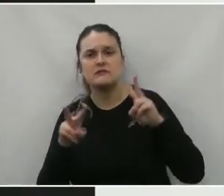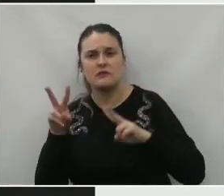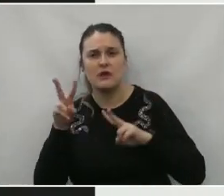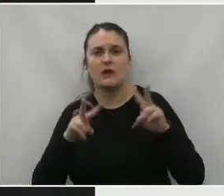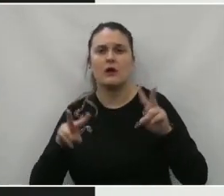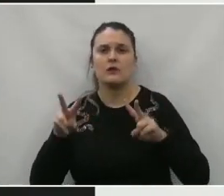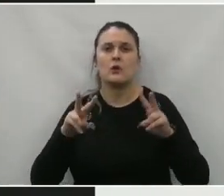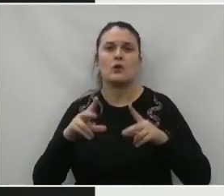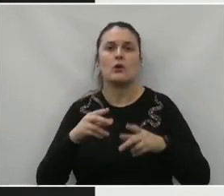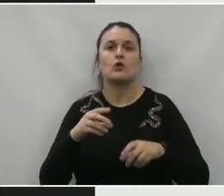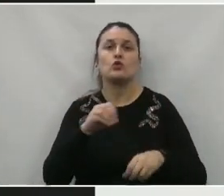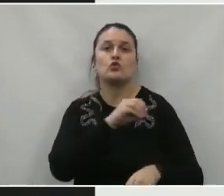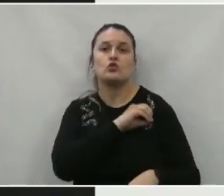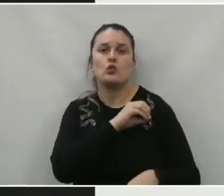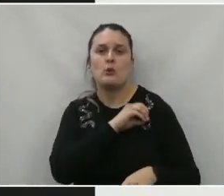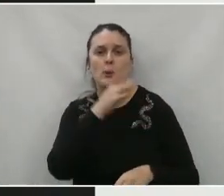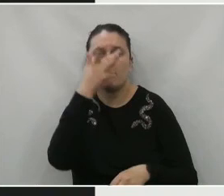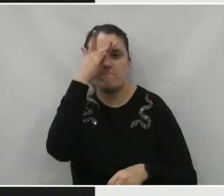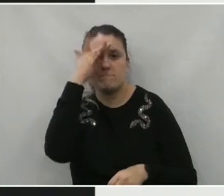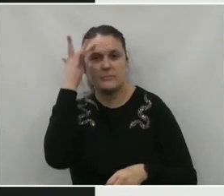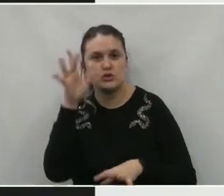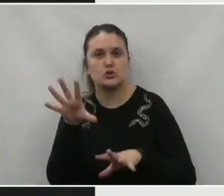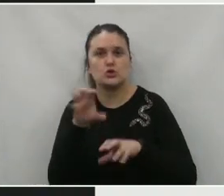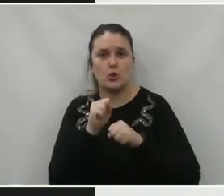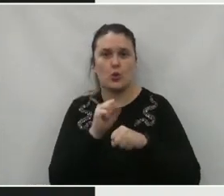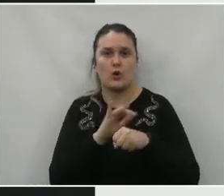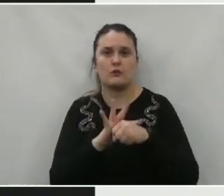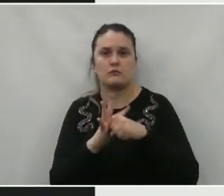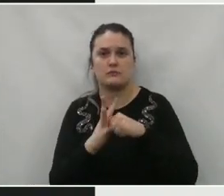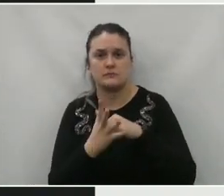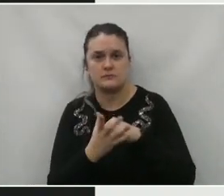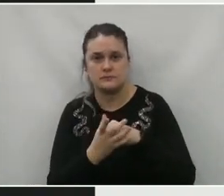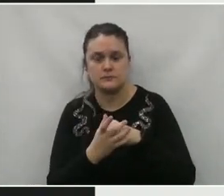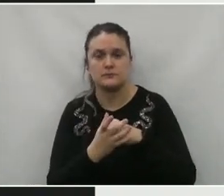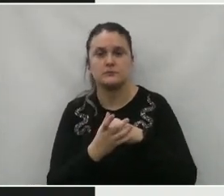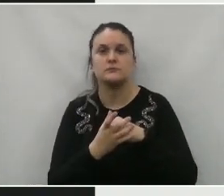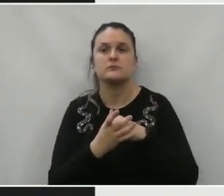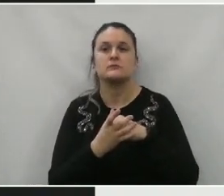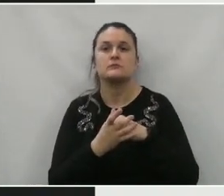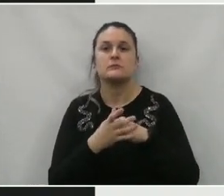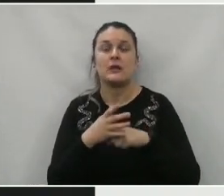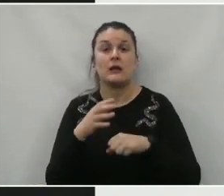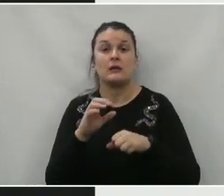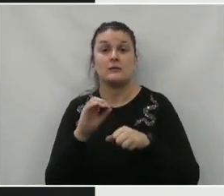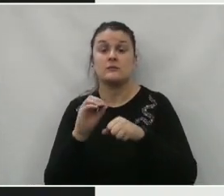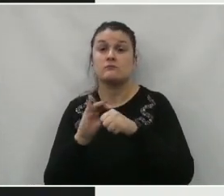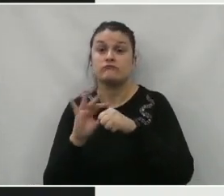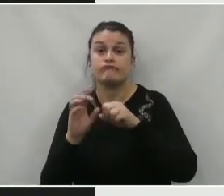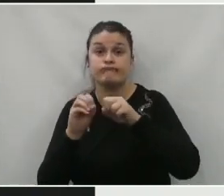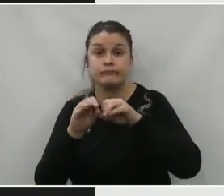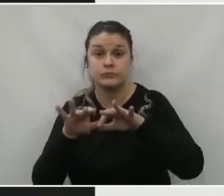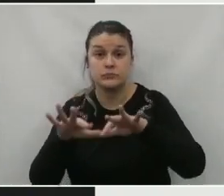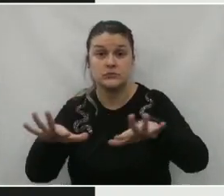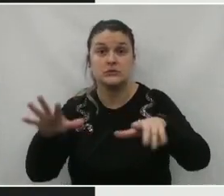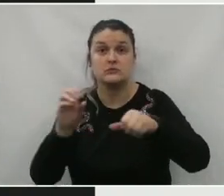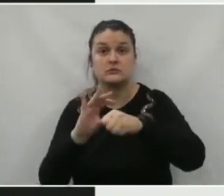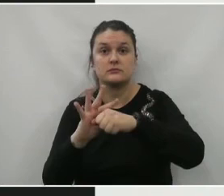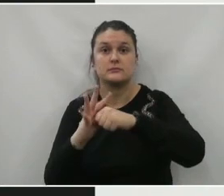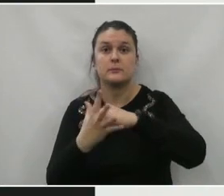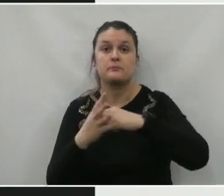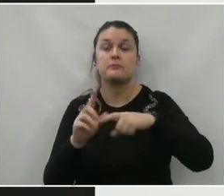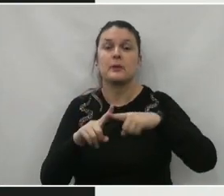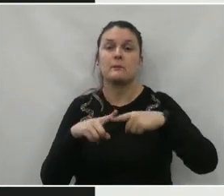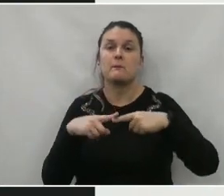tem aumentado o coronavírus, essa pandemia,